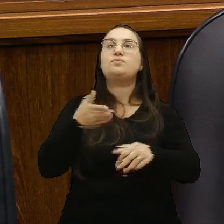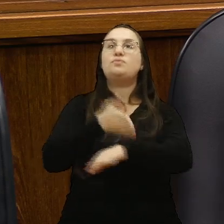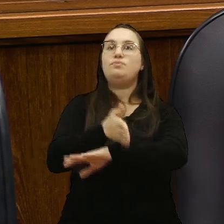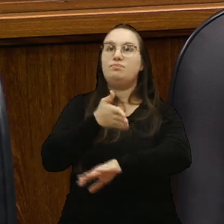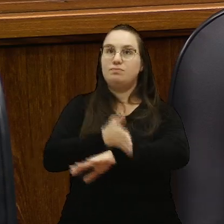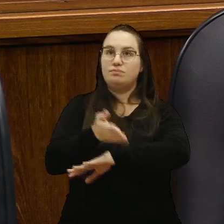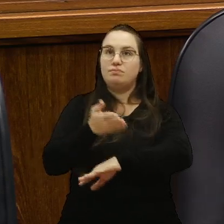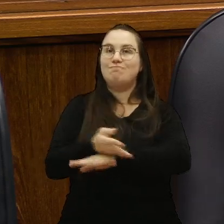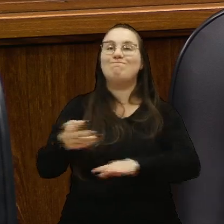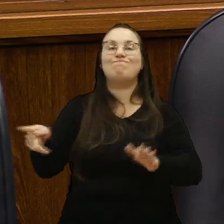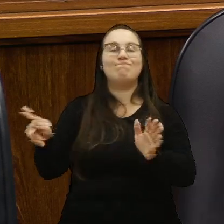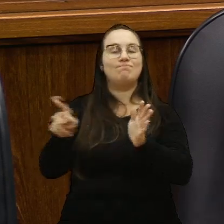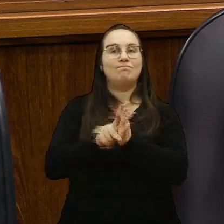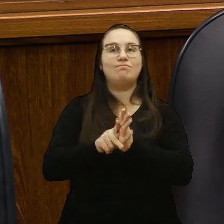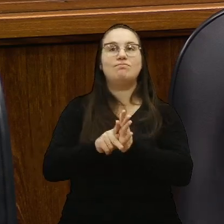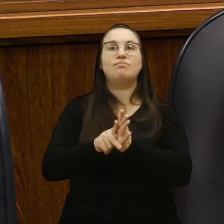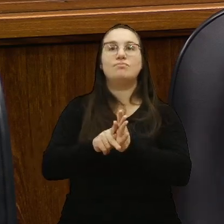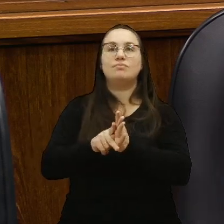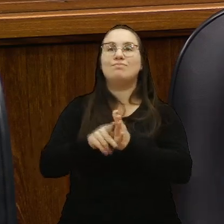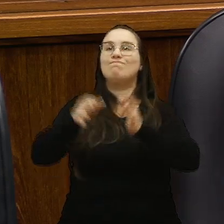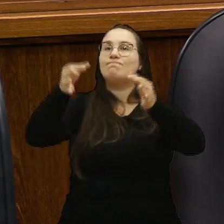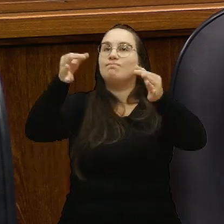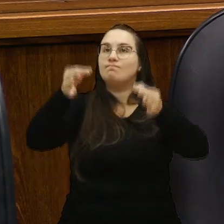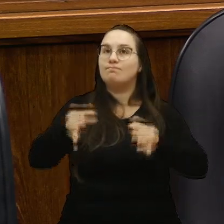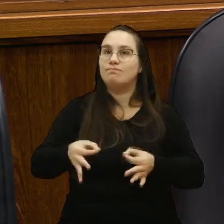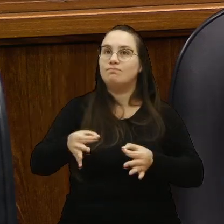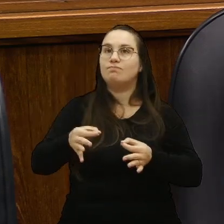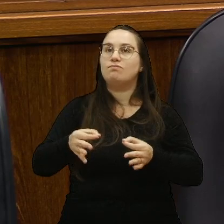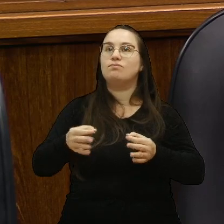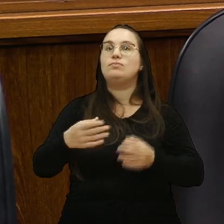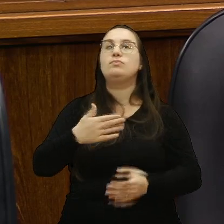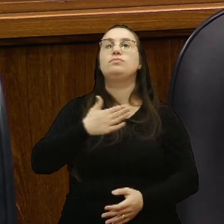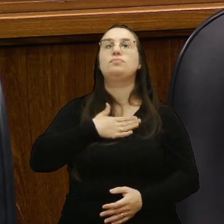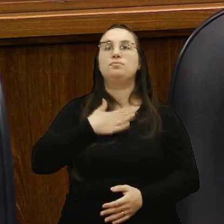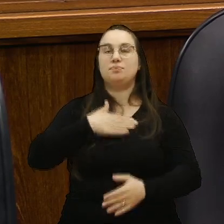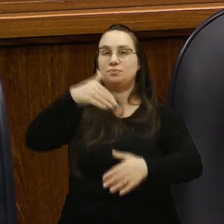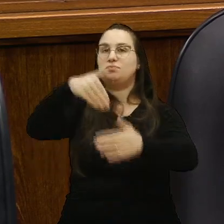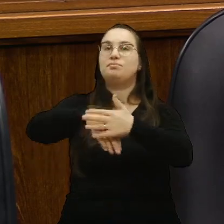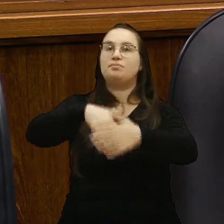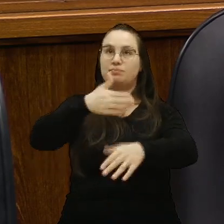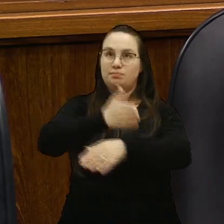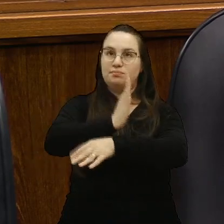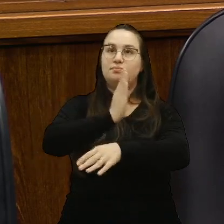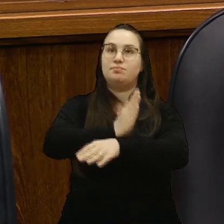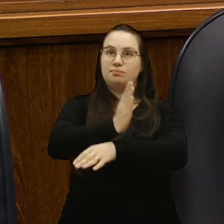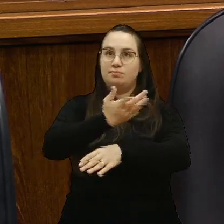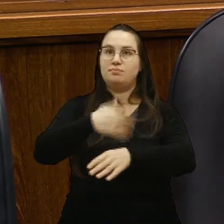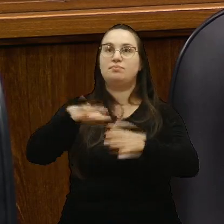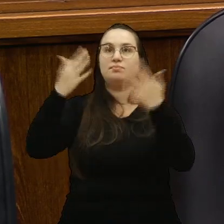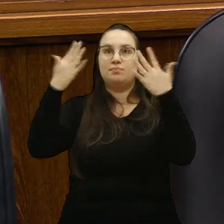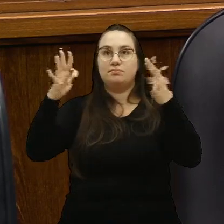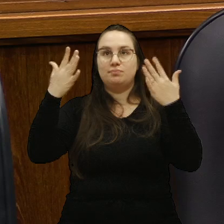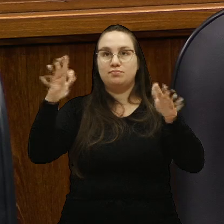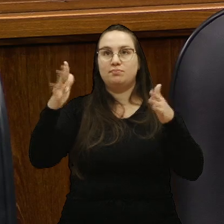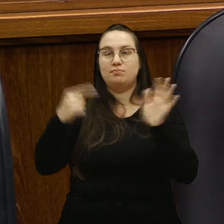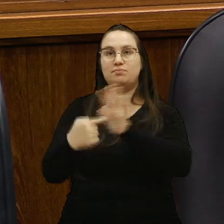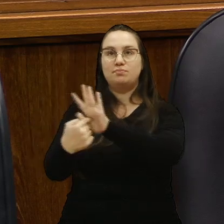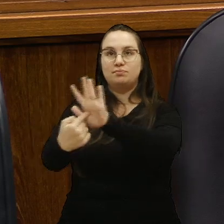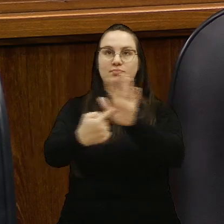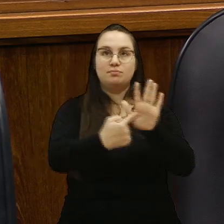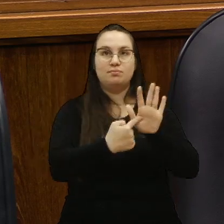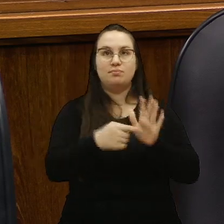seja pertencente. Então, com toda certeza, conte com o meu voto positivo. Mais uma vez, lhe parabenizo pela apresentação